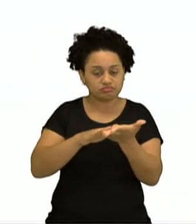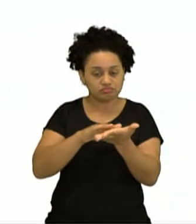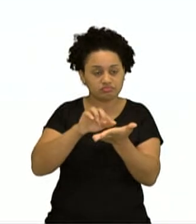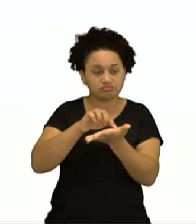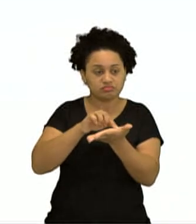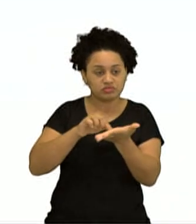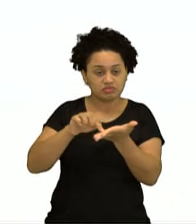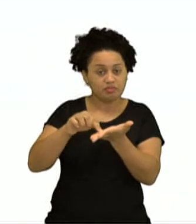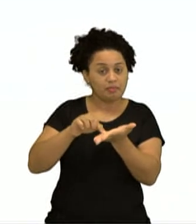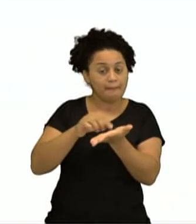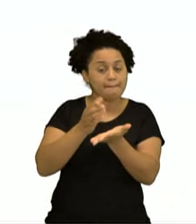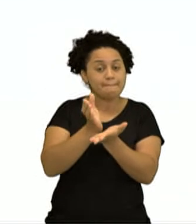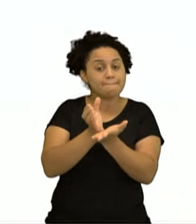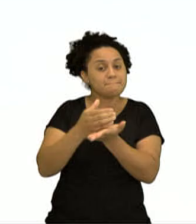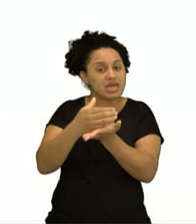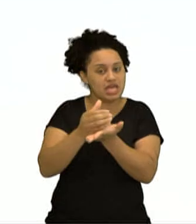semicírculo.